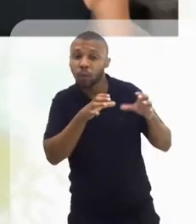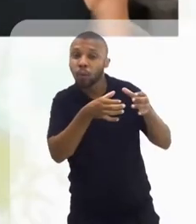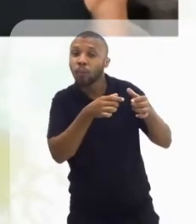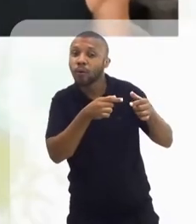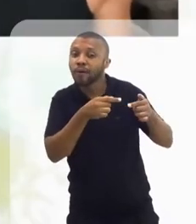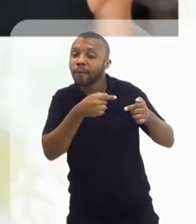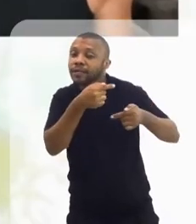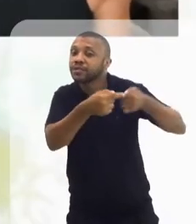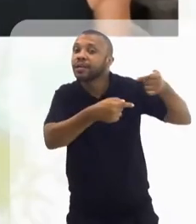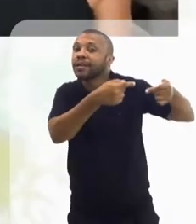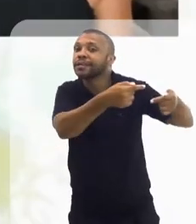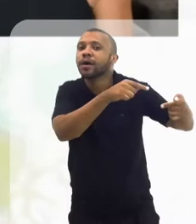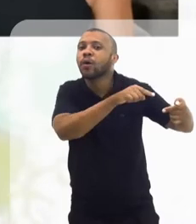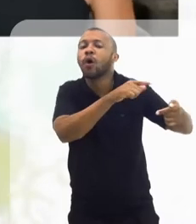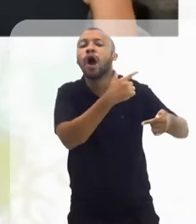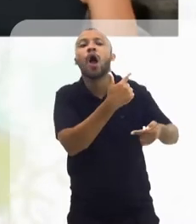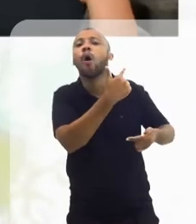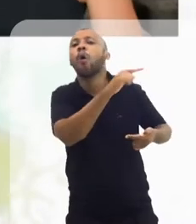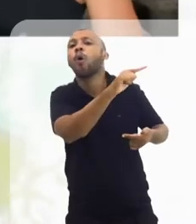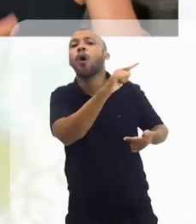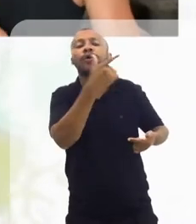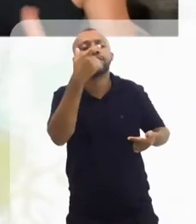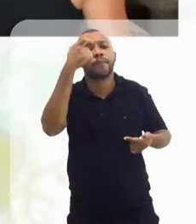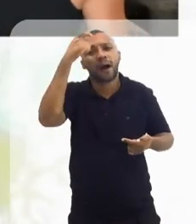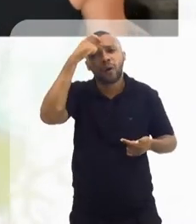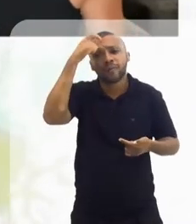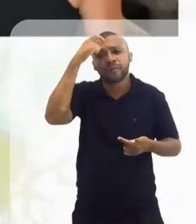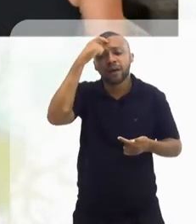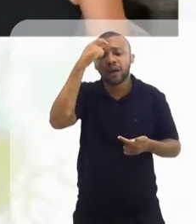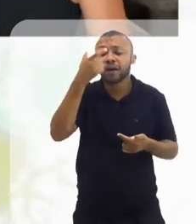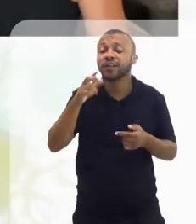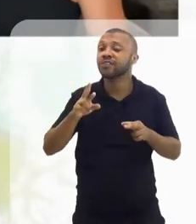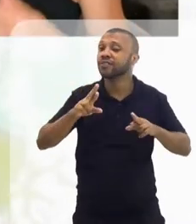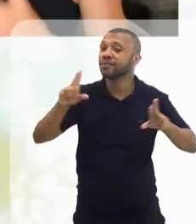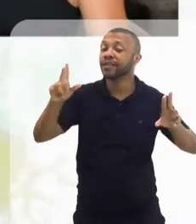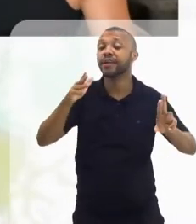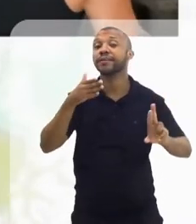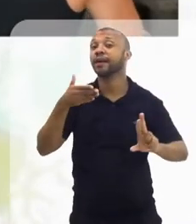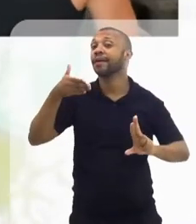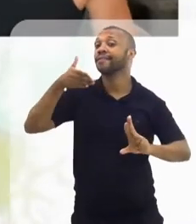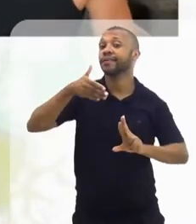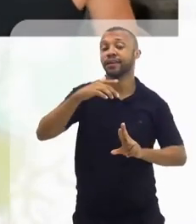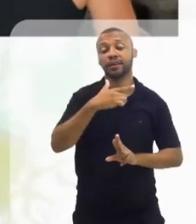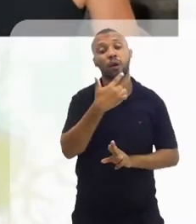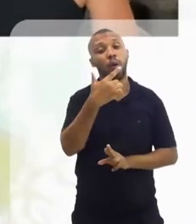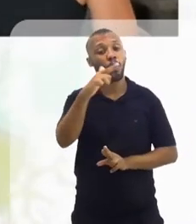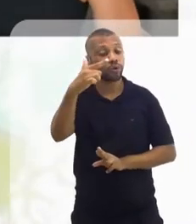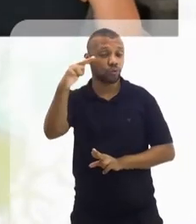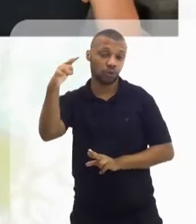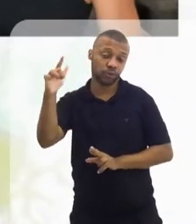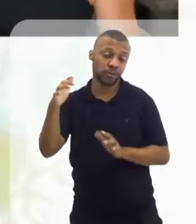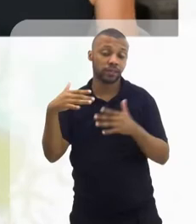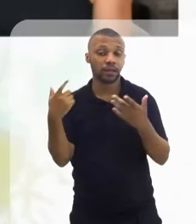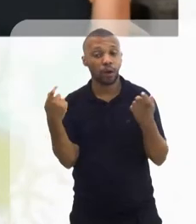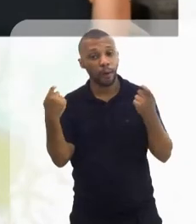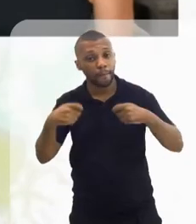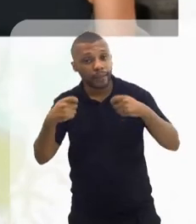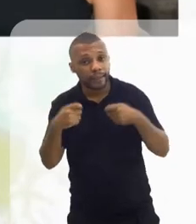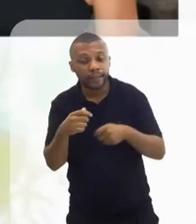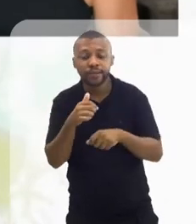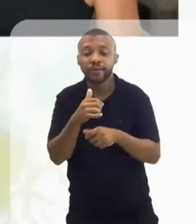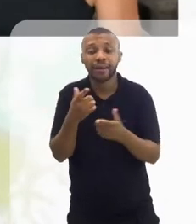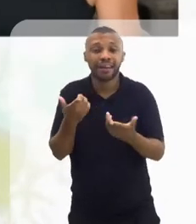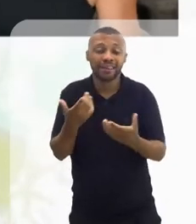é uma outra era, né? Já é uma outra cabeça, já são outras referências. E aí eu tenho